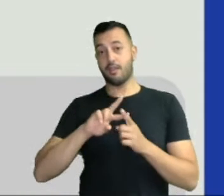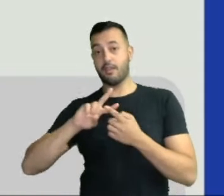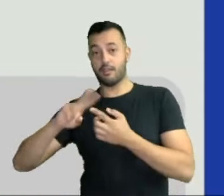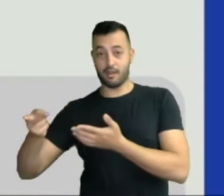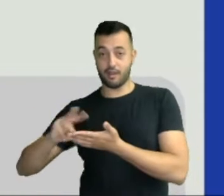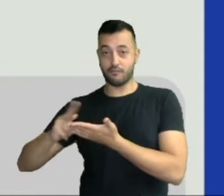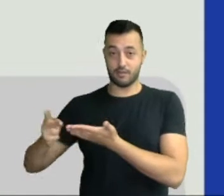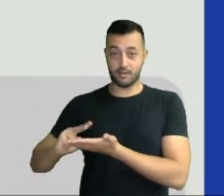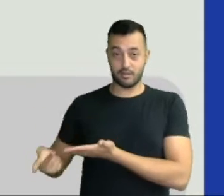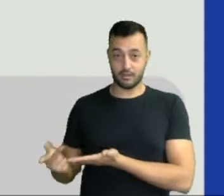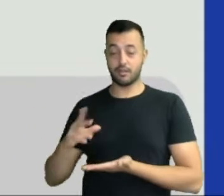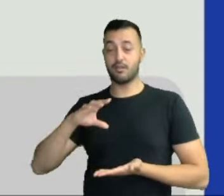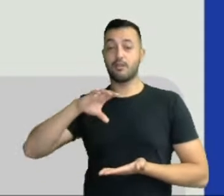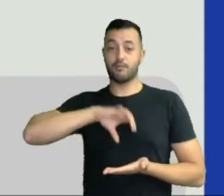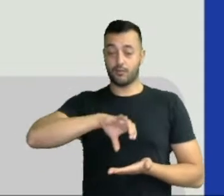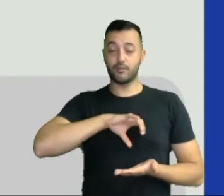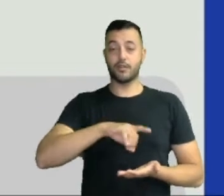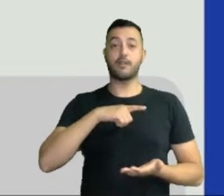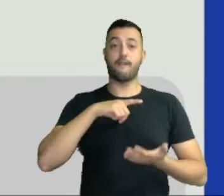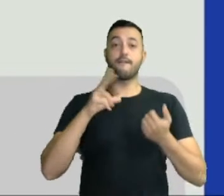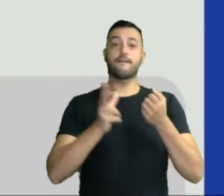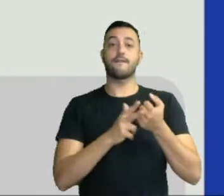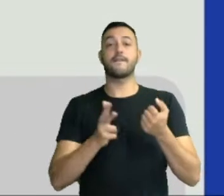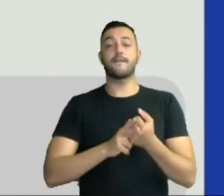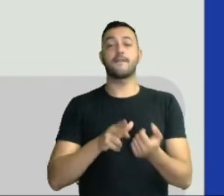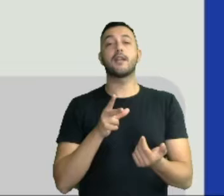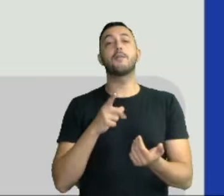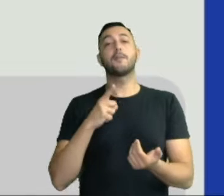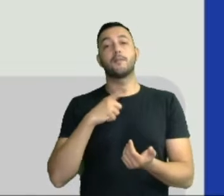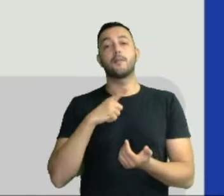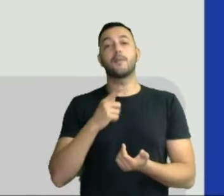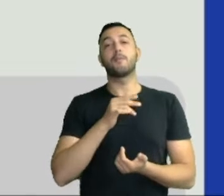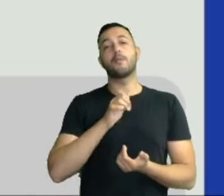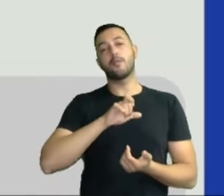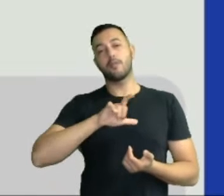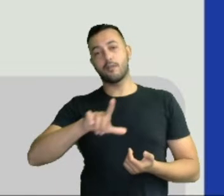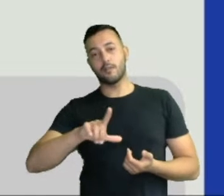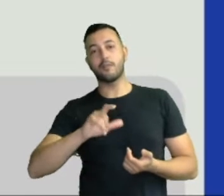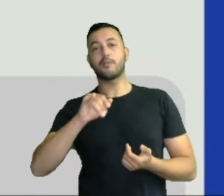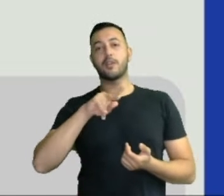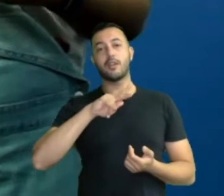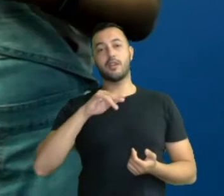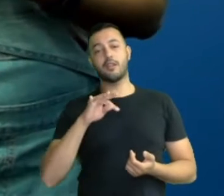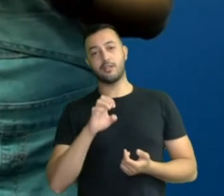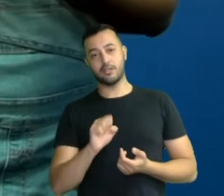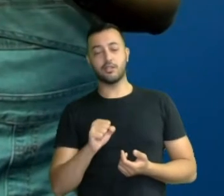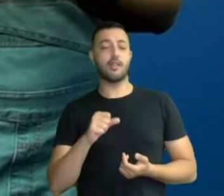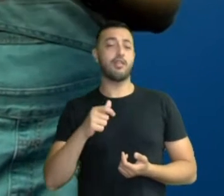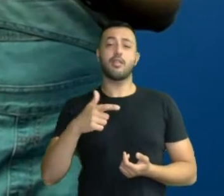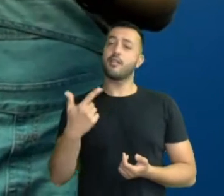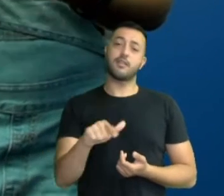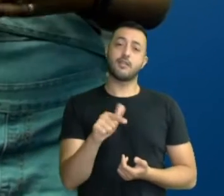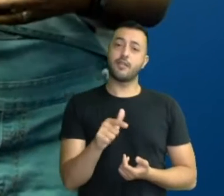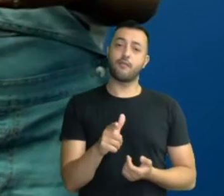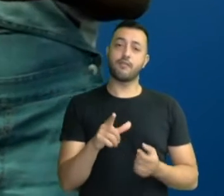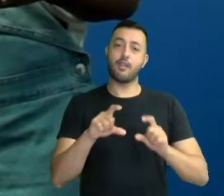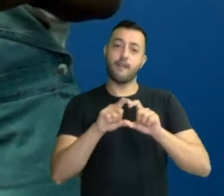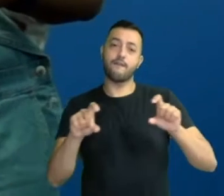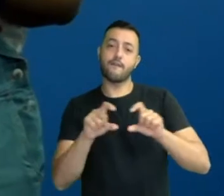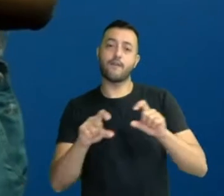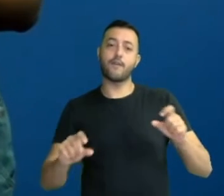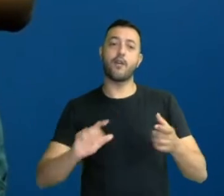em português. Então, esses verbos, eles são pronominais e inerentes. Não existem a forma em